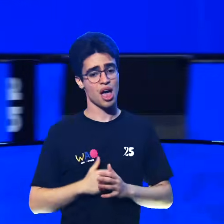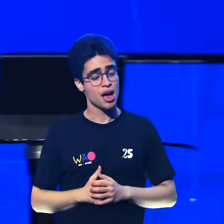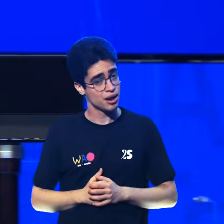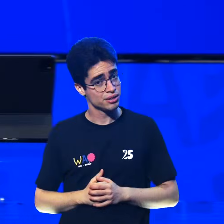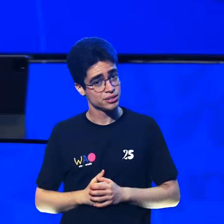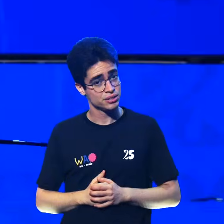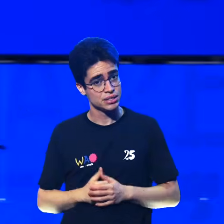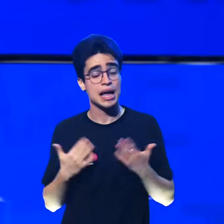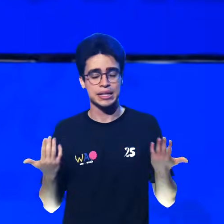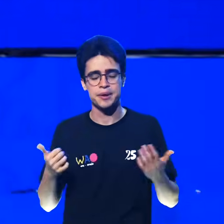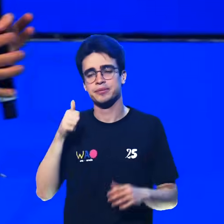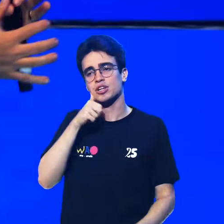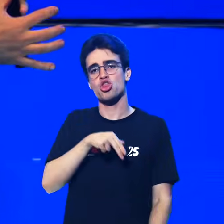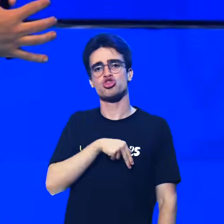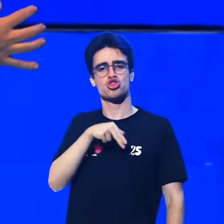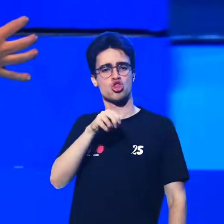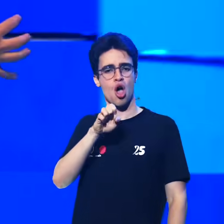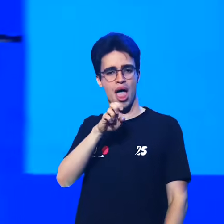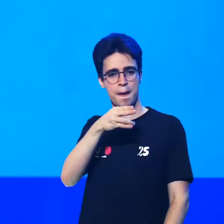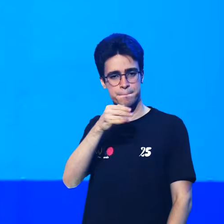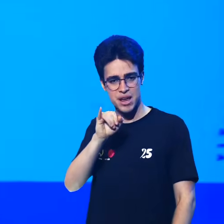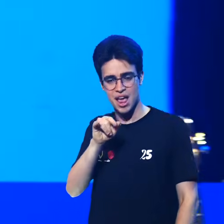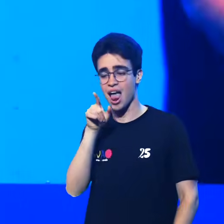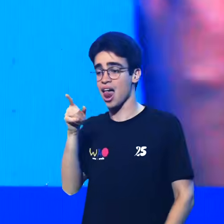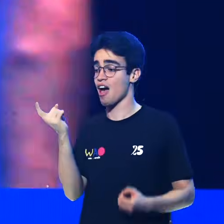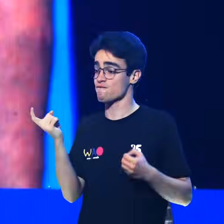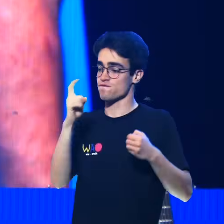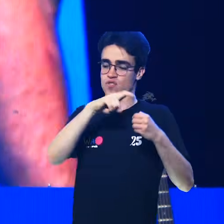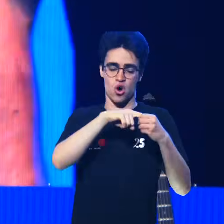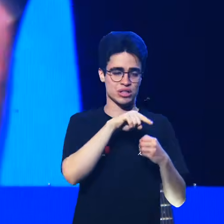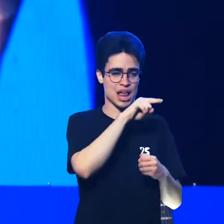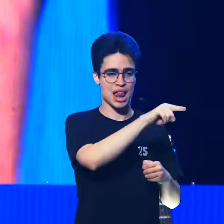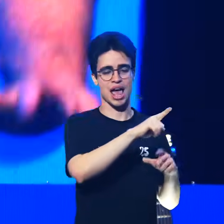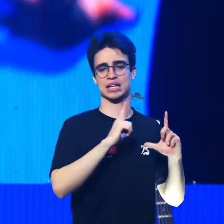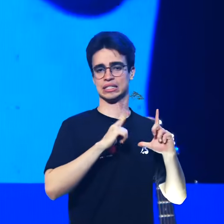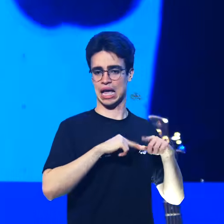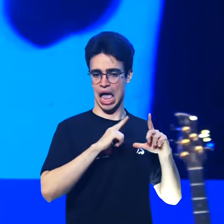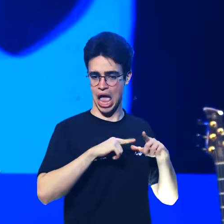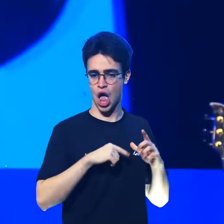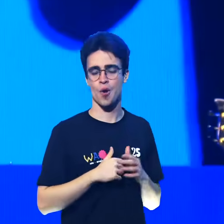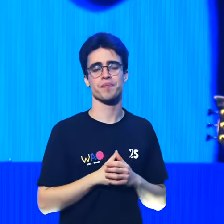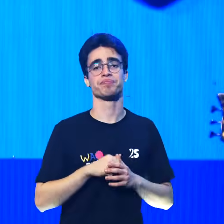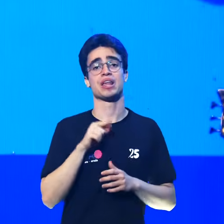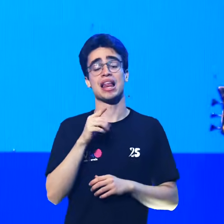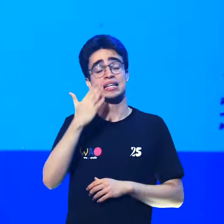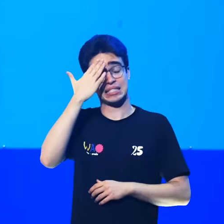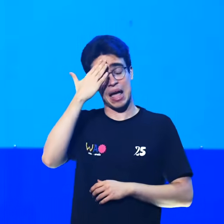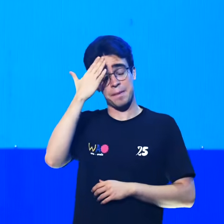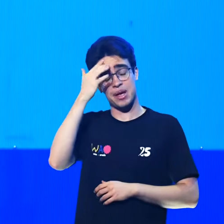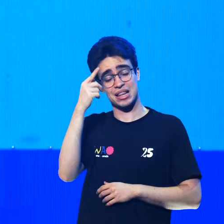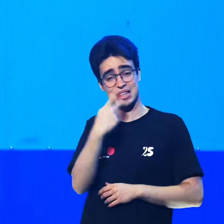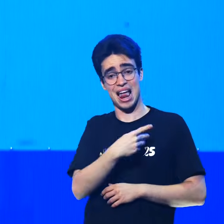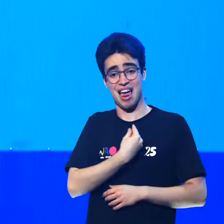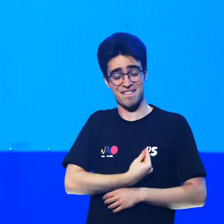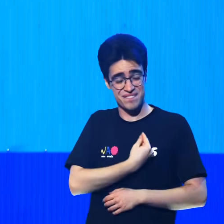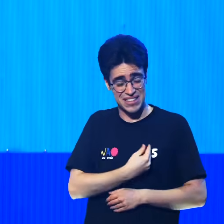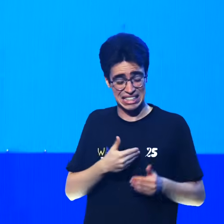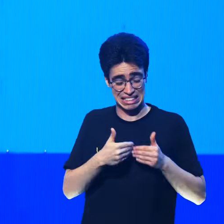Noemi volta com Ruth para Israel, sabendo que a vida ia ser difícil, ia ser